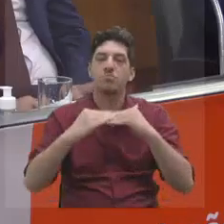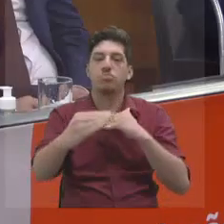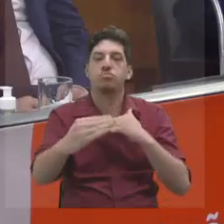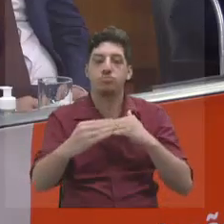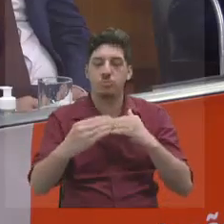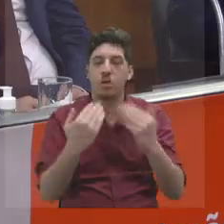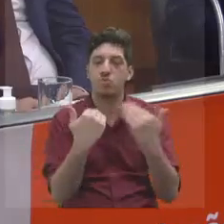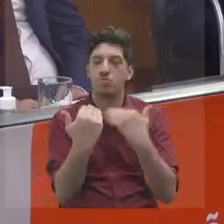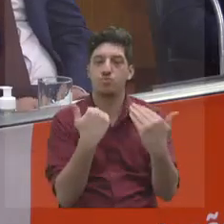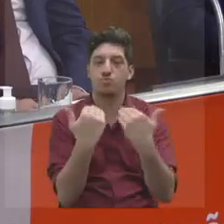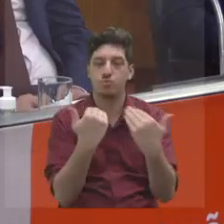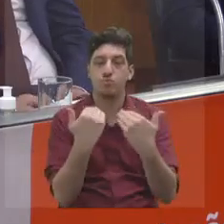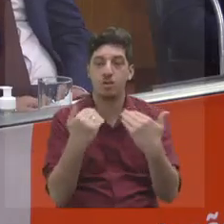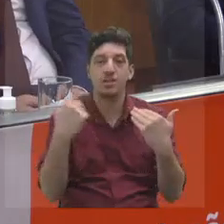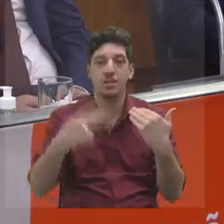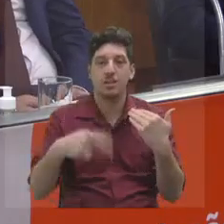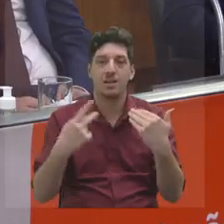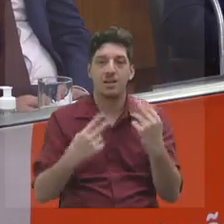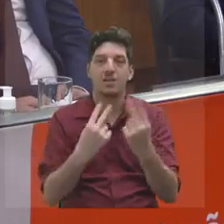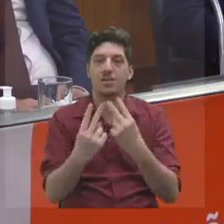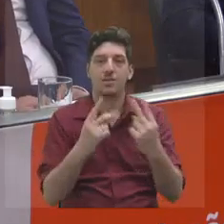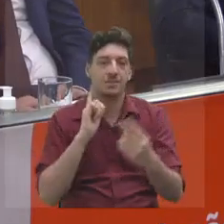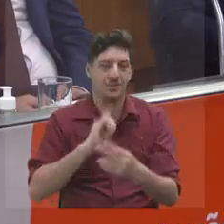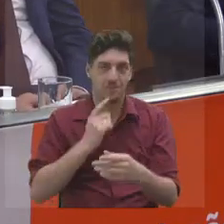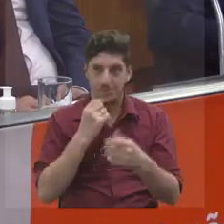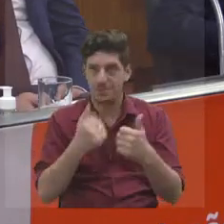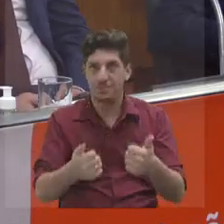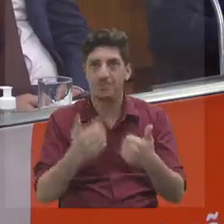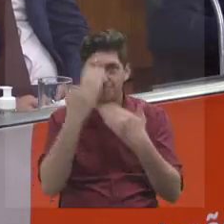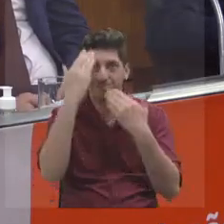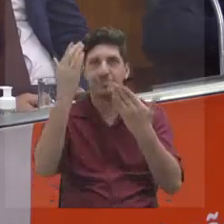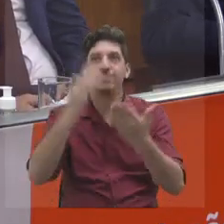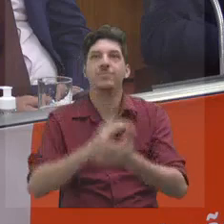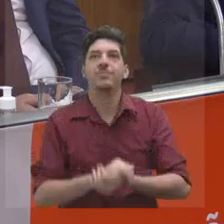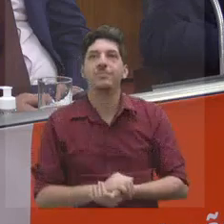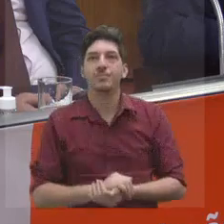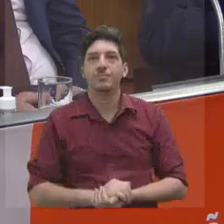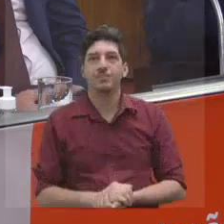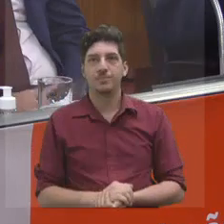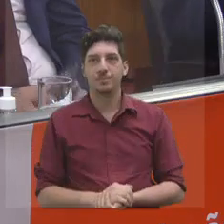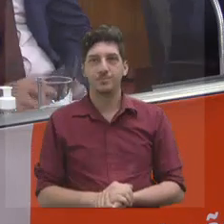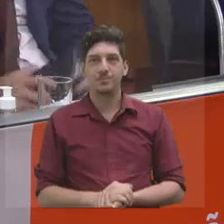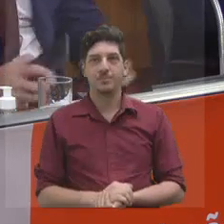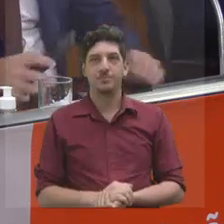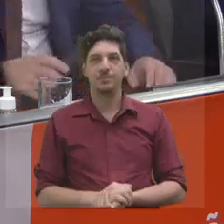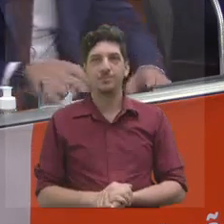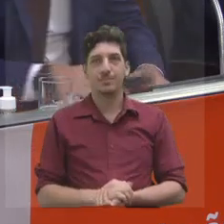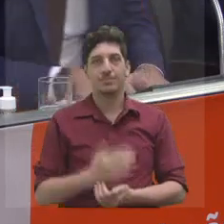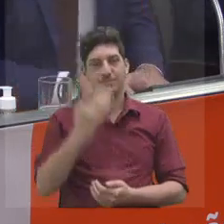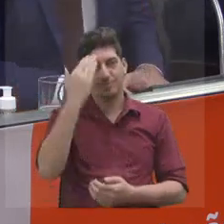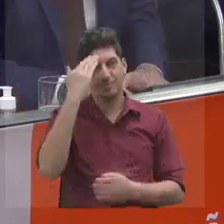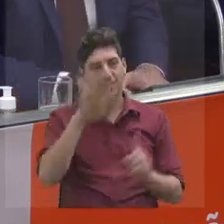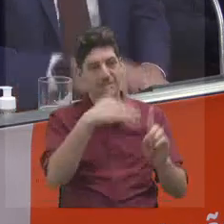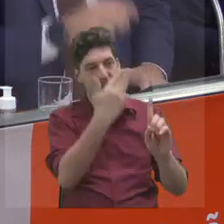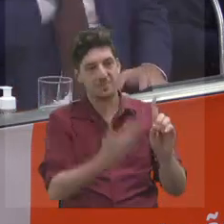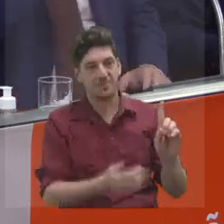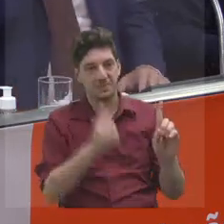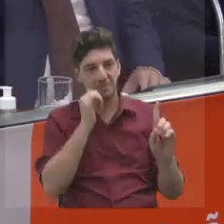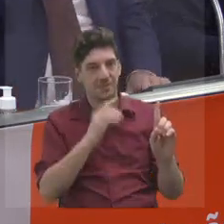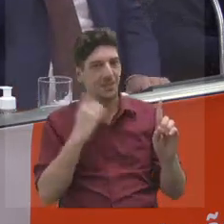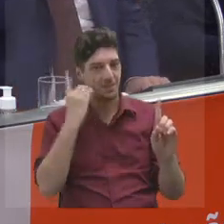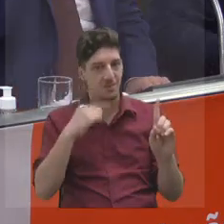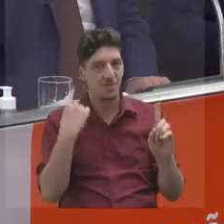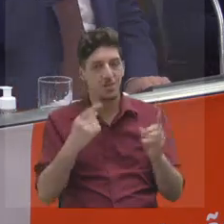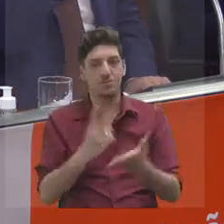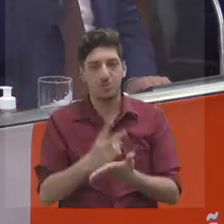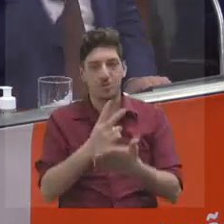nossa nas nossas rodovias de Minas Gerais Obrigado pelas considerações vamos avançar em